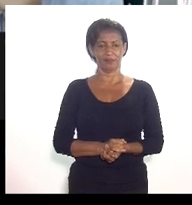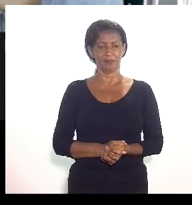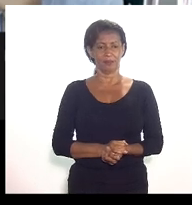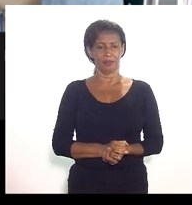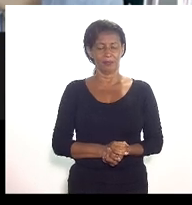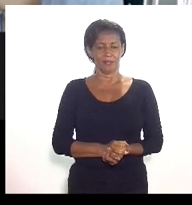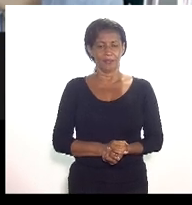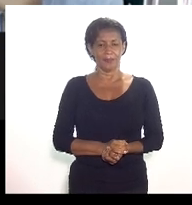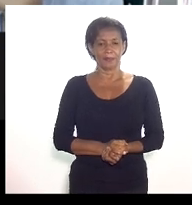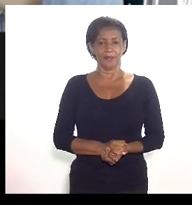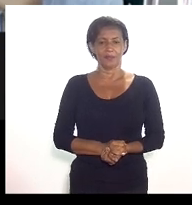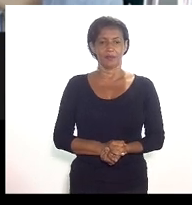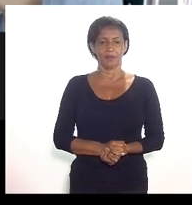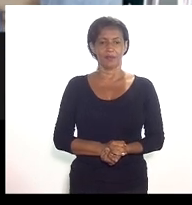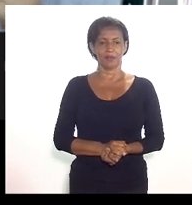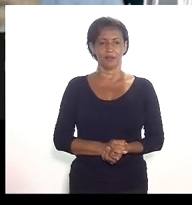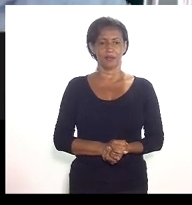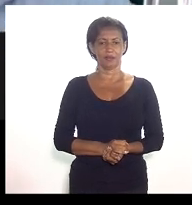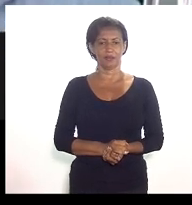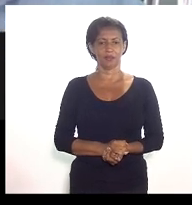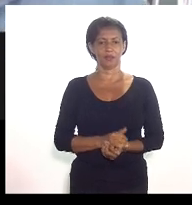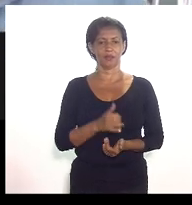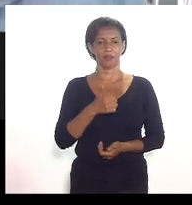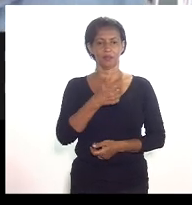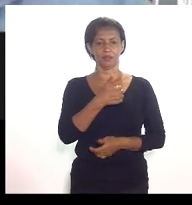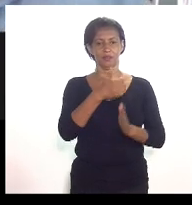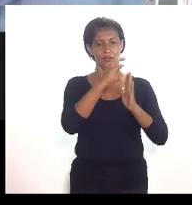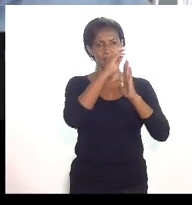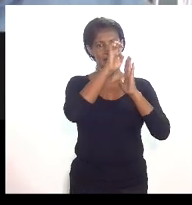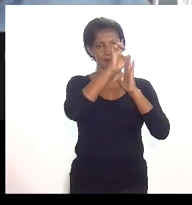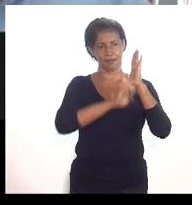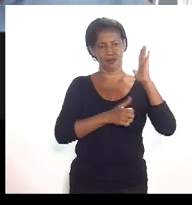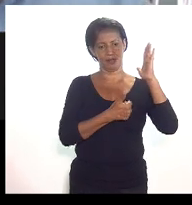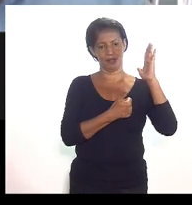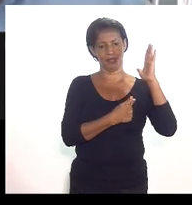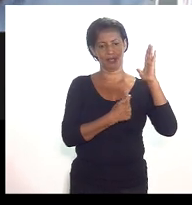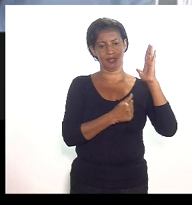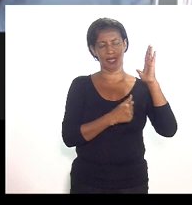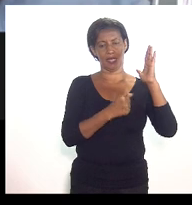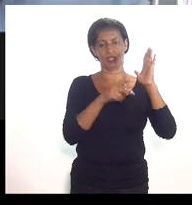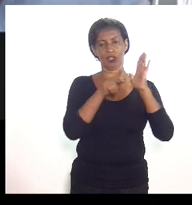Mas acolhido aqui. Vamos para o 17º da pauta.